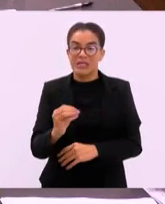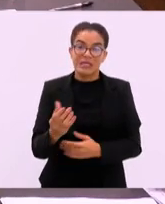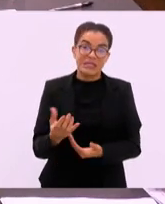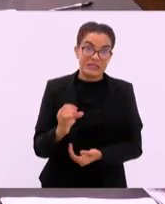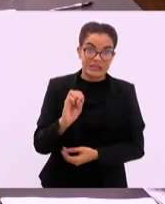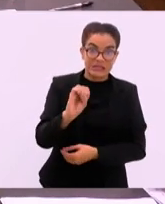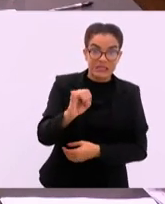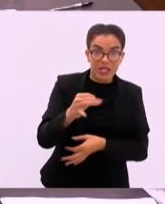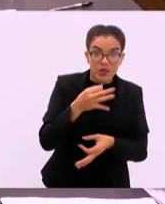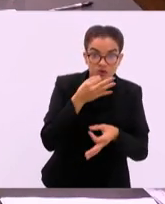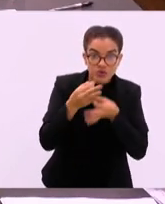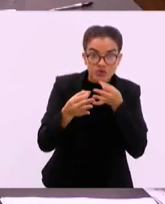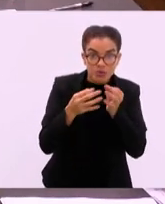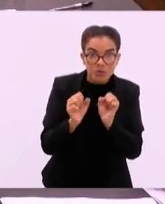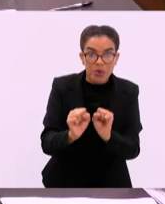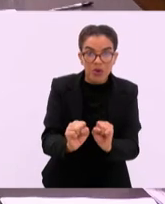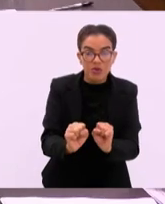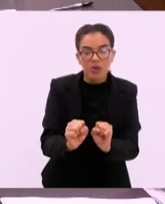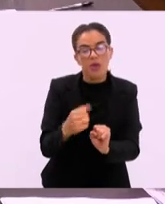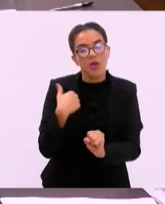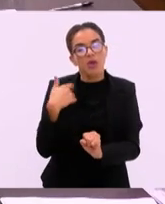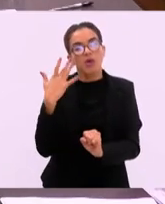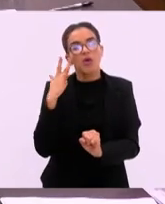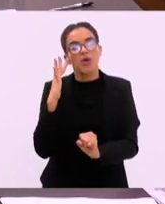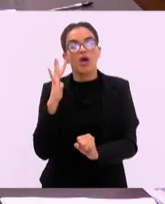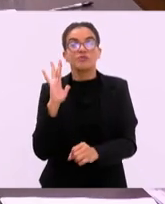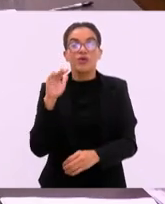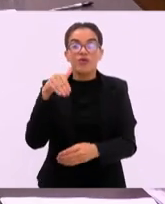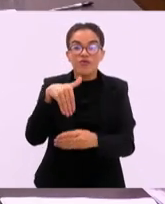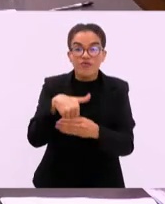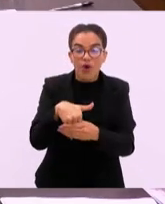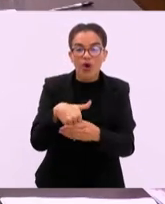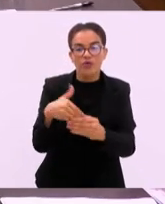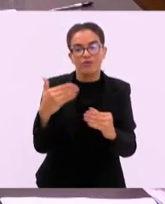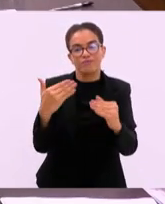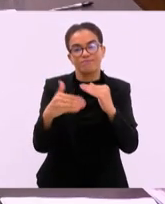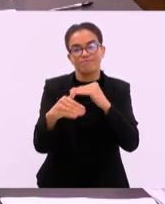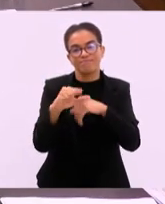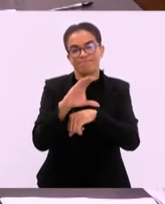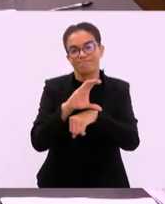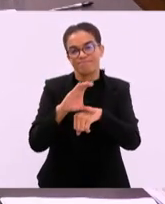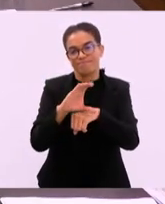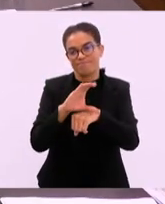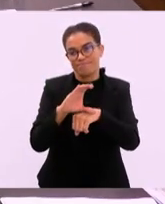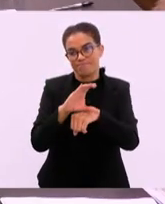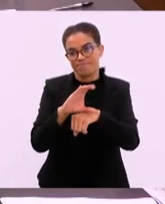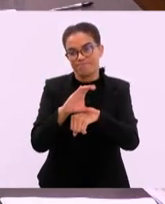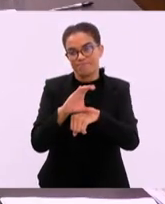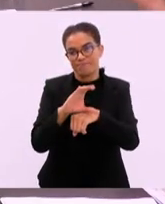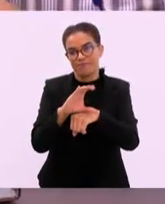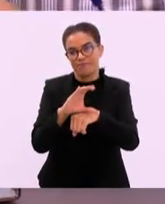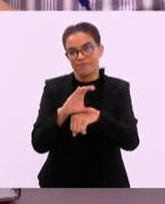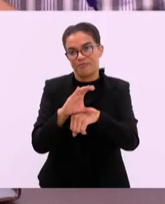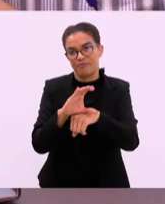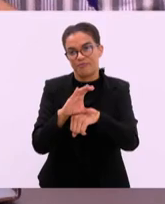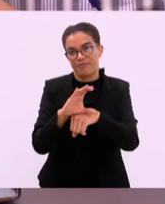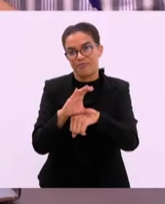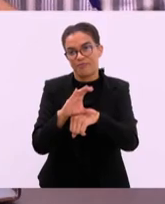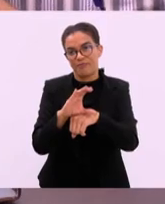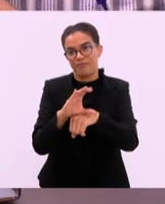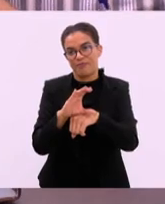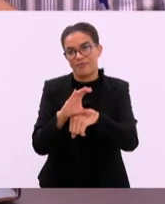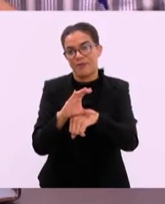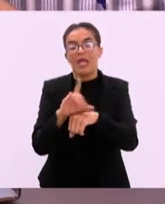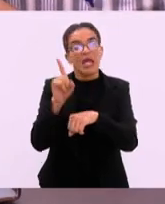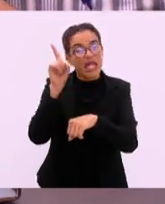eu pudesse sugerir... Eu acho pertinente o voto pela inconstitucionalidade do deputado Luiz Paulo, até para manter a discussão viva, ainda que seja um voto vencido. E se